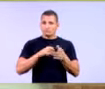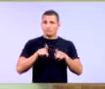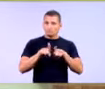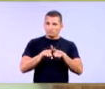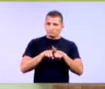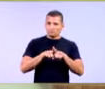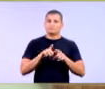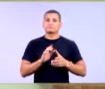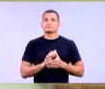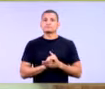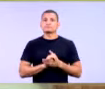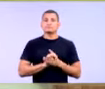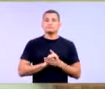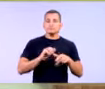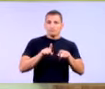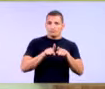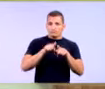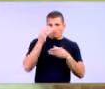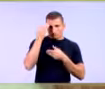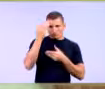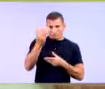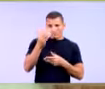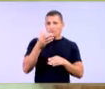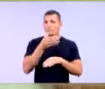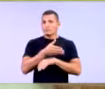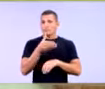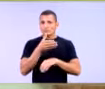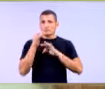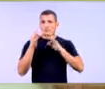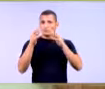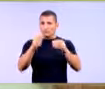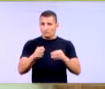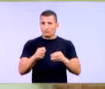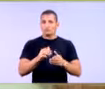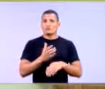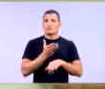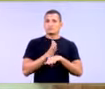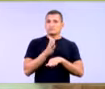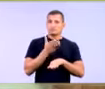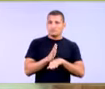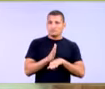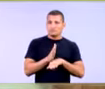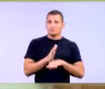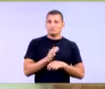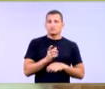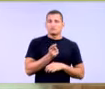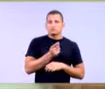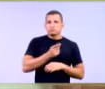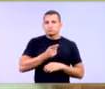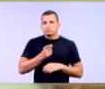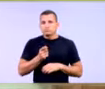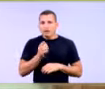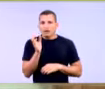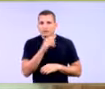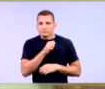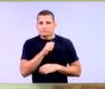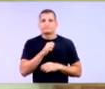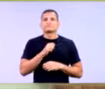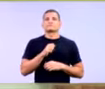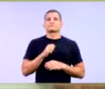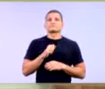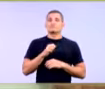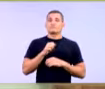também agradecemos a participação de todos na nossa atividade de curta duração. E